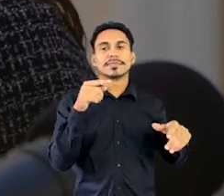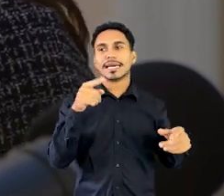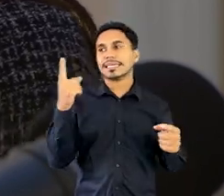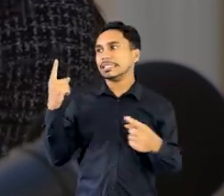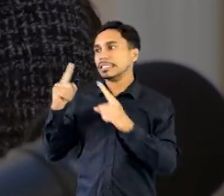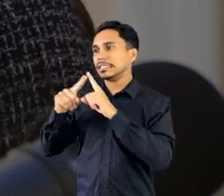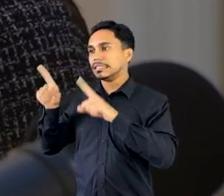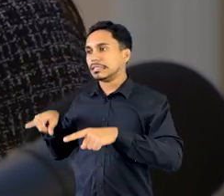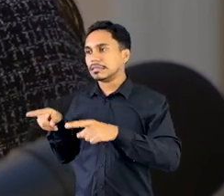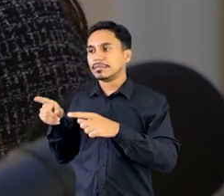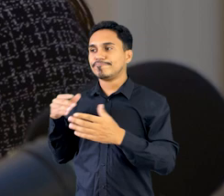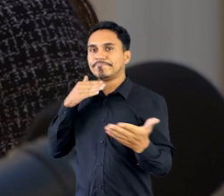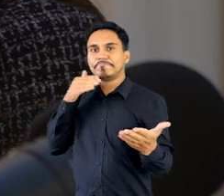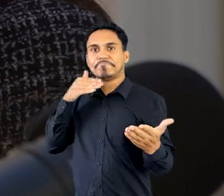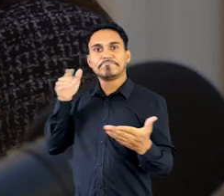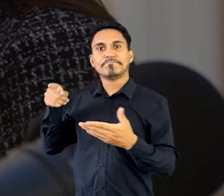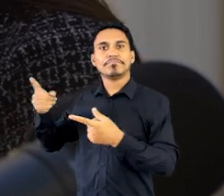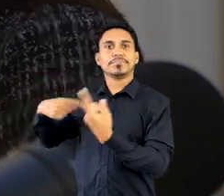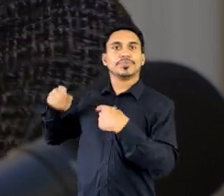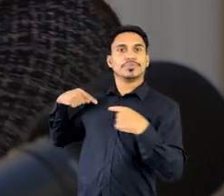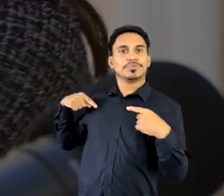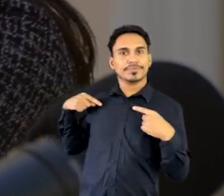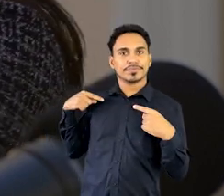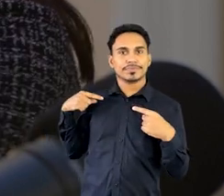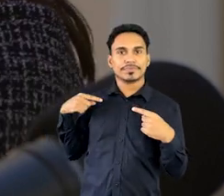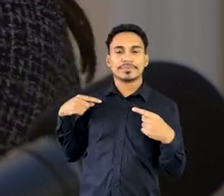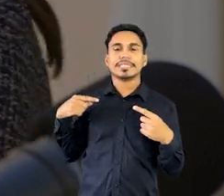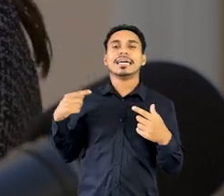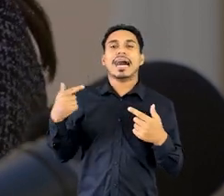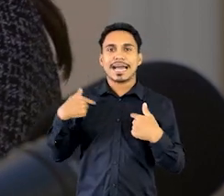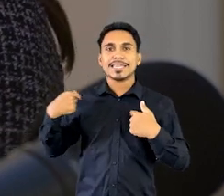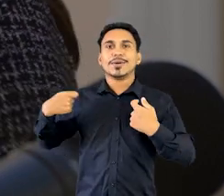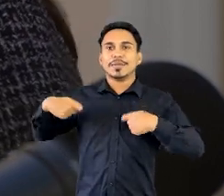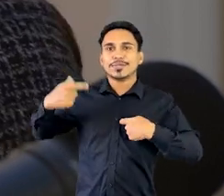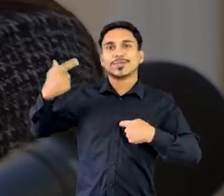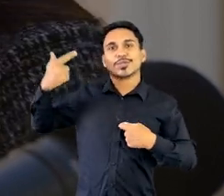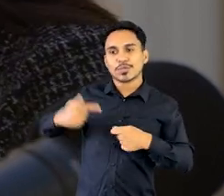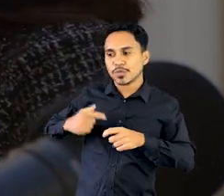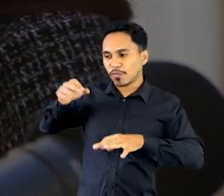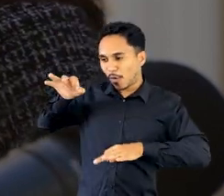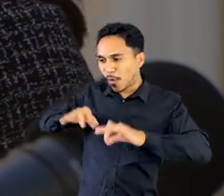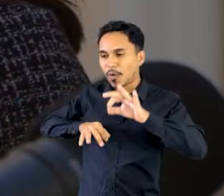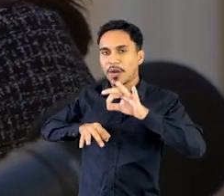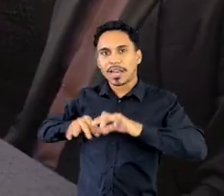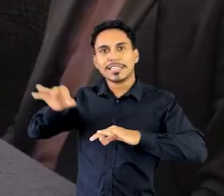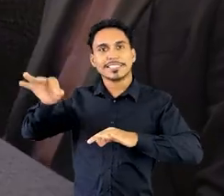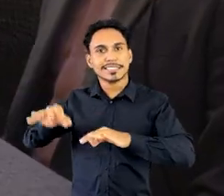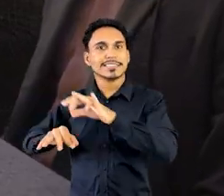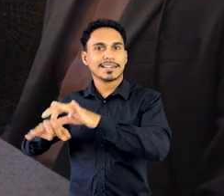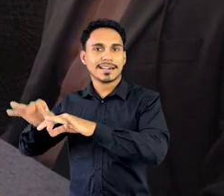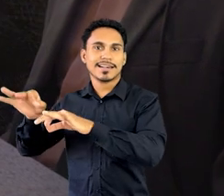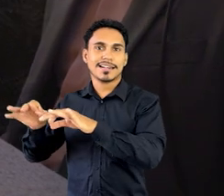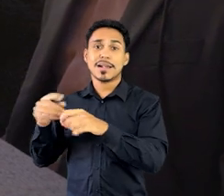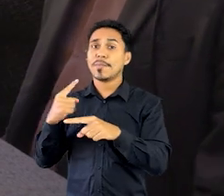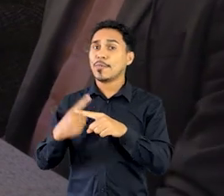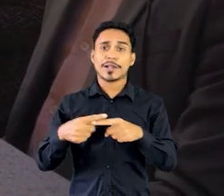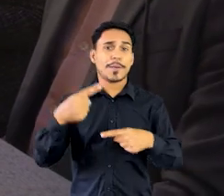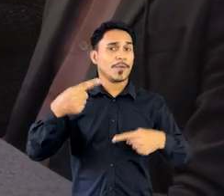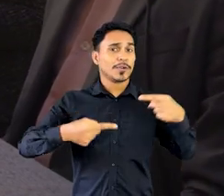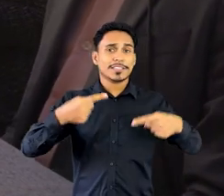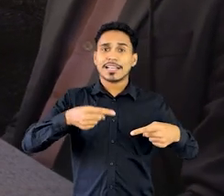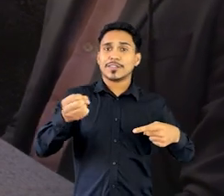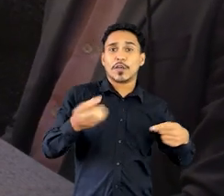quê aí quando V ele volta fala não vai vai ser voltar daqui a 5 minutos e aí você tem que reorganizar e você tem tem que ter